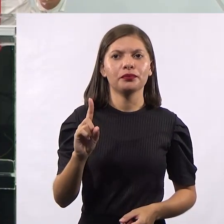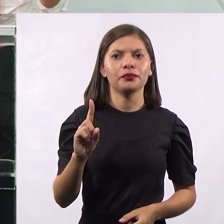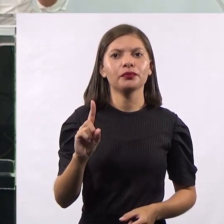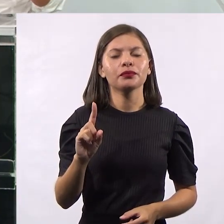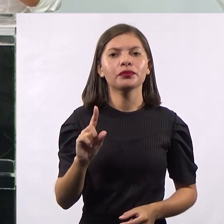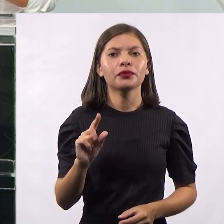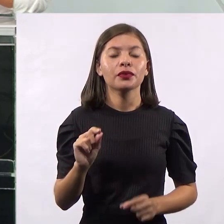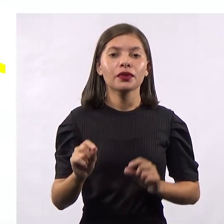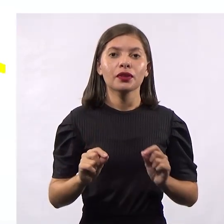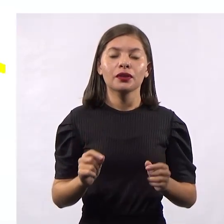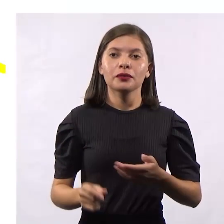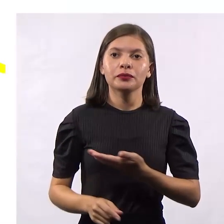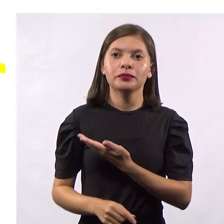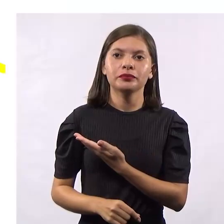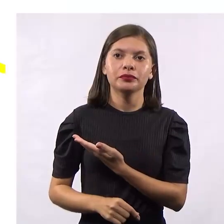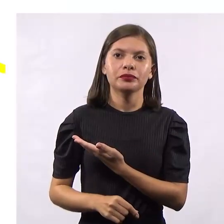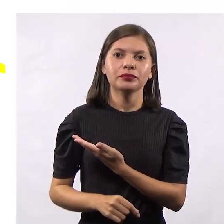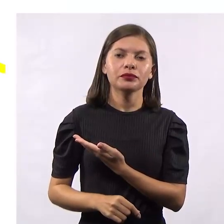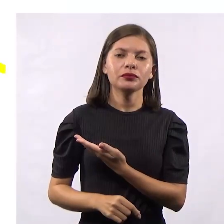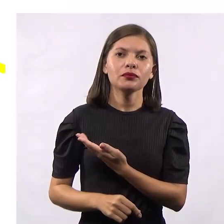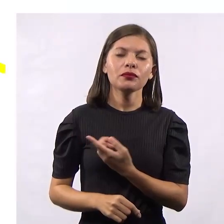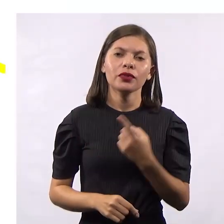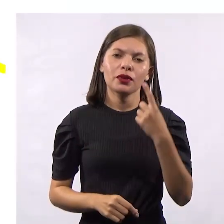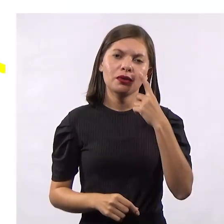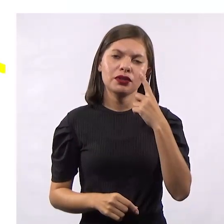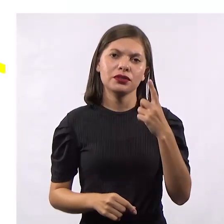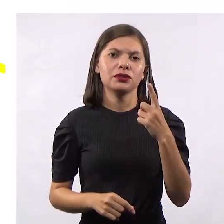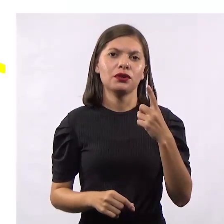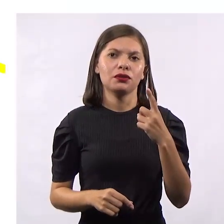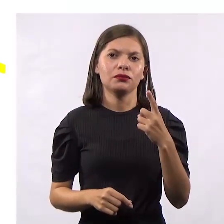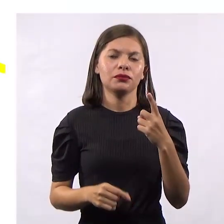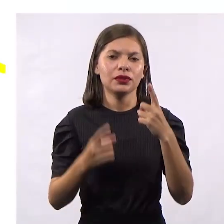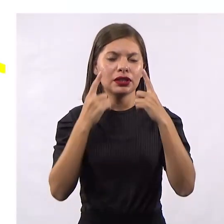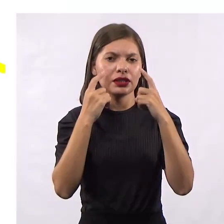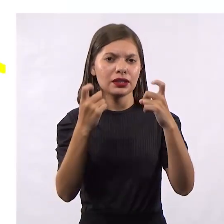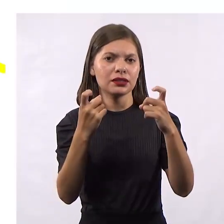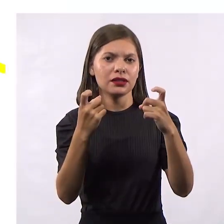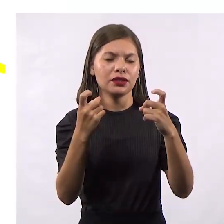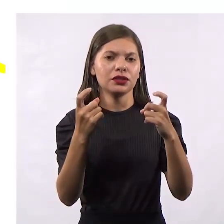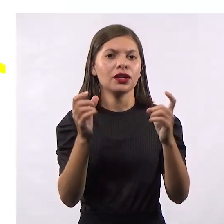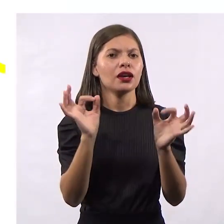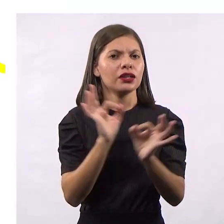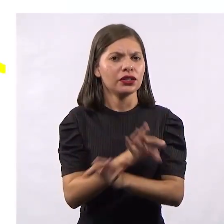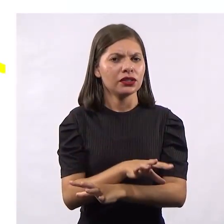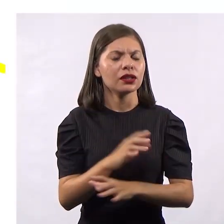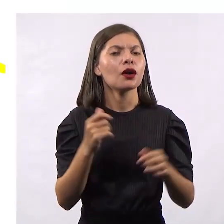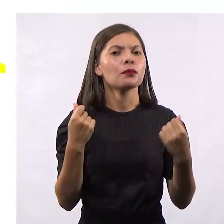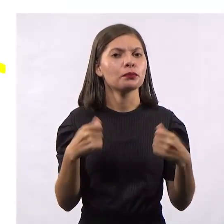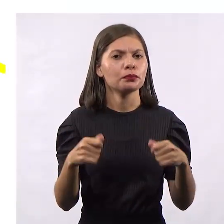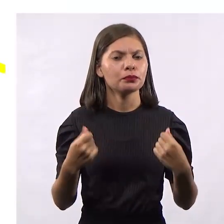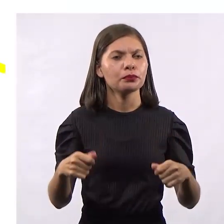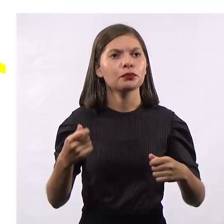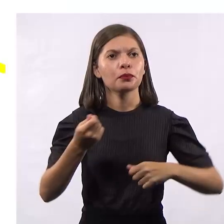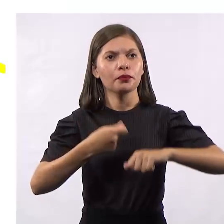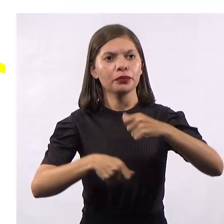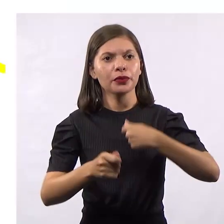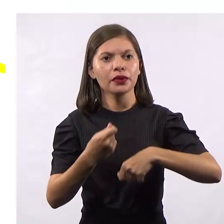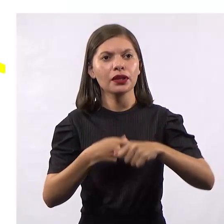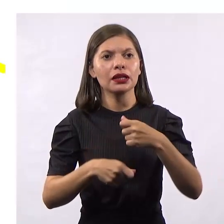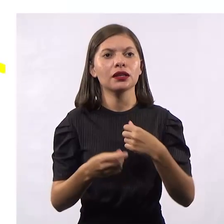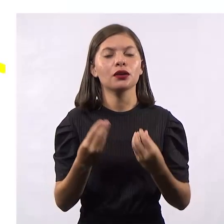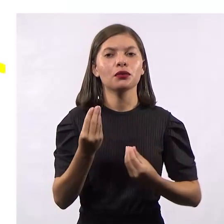bom? Vamos lá ver as hipóteses. Olha só que interessante, também pode ter essa extinção requerida